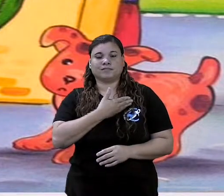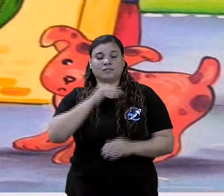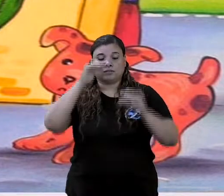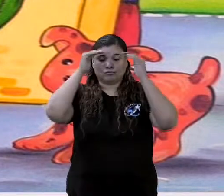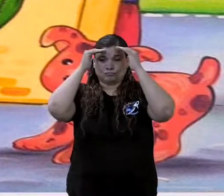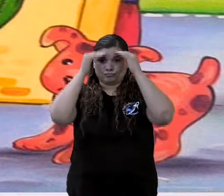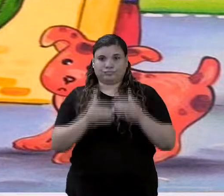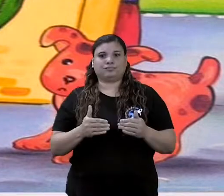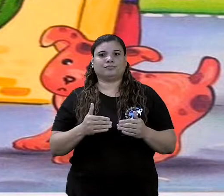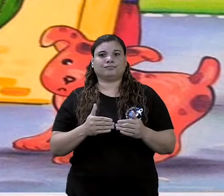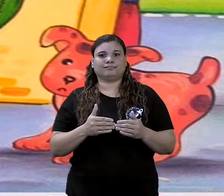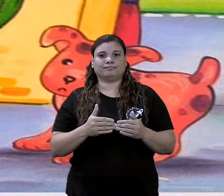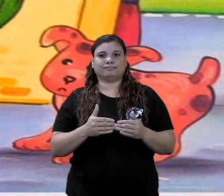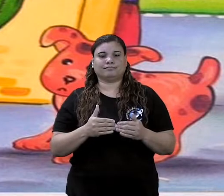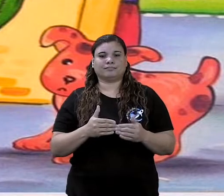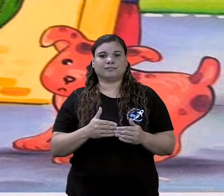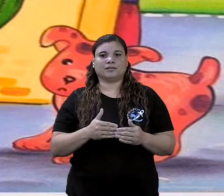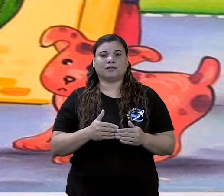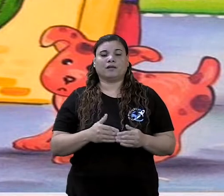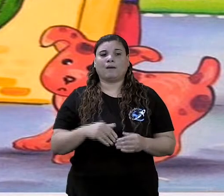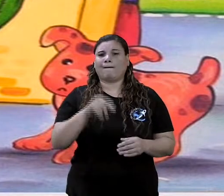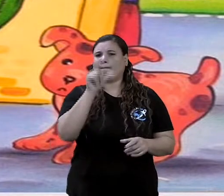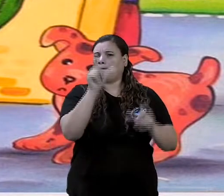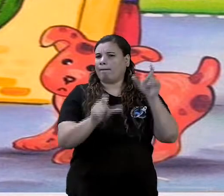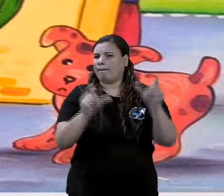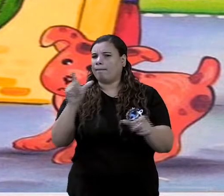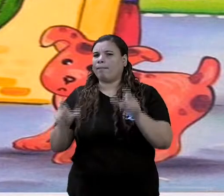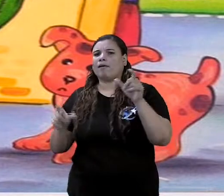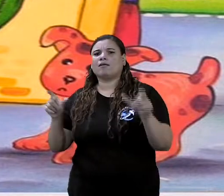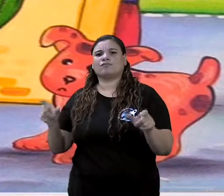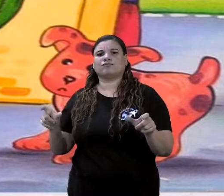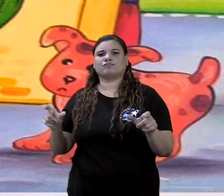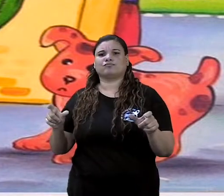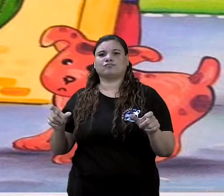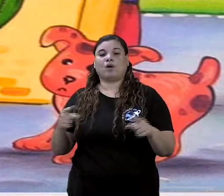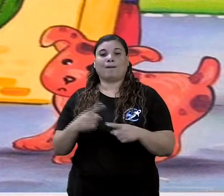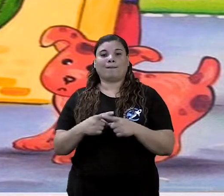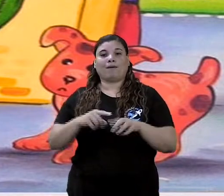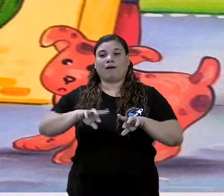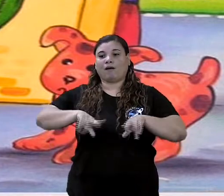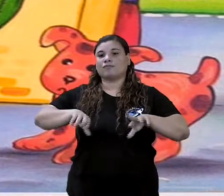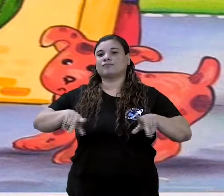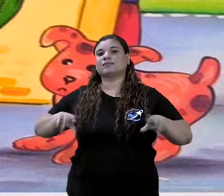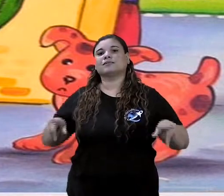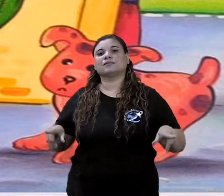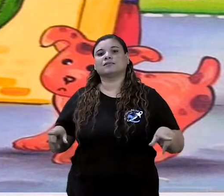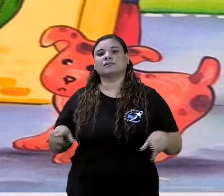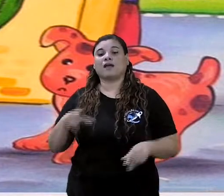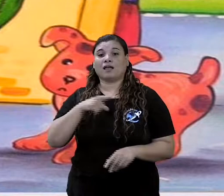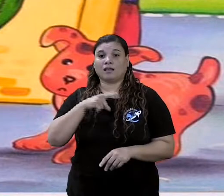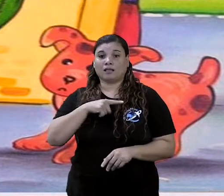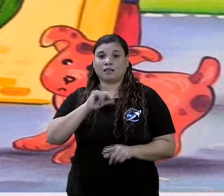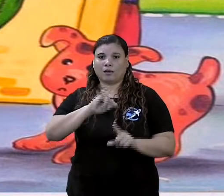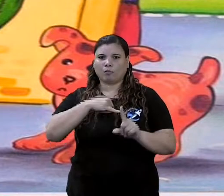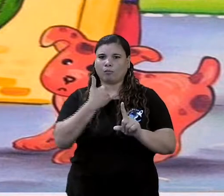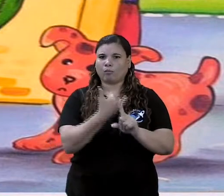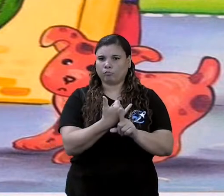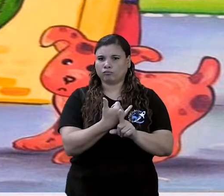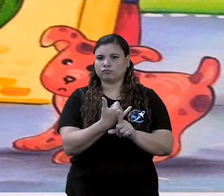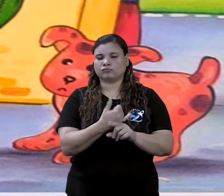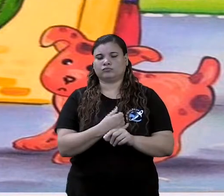seja com agressão física, né? Quando batemos, empurramos, puxamos,